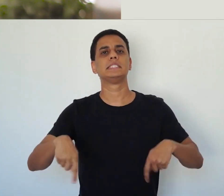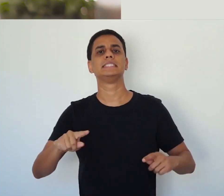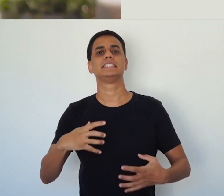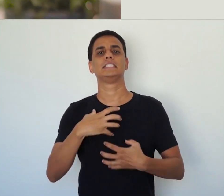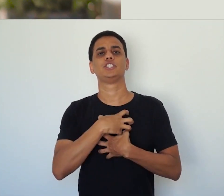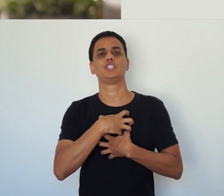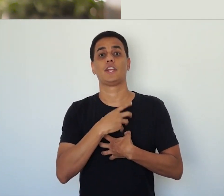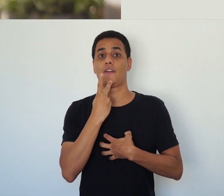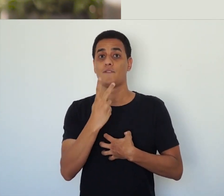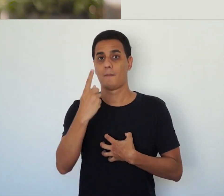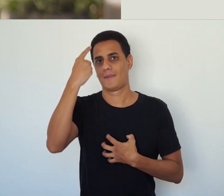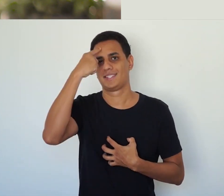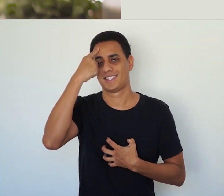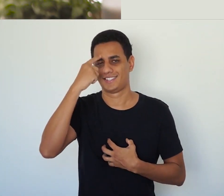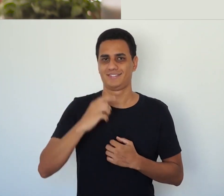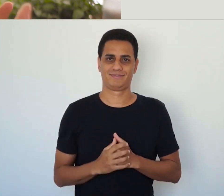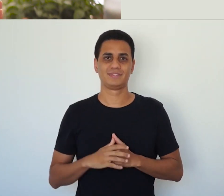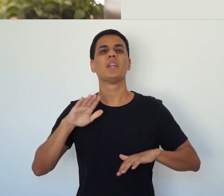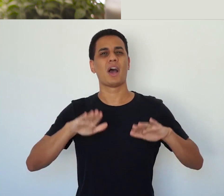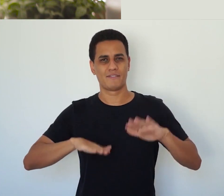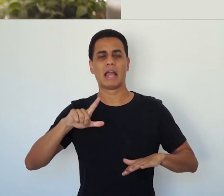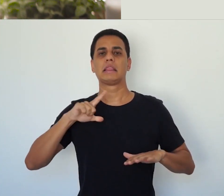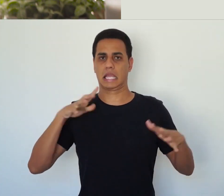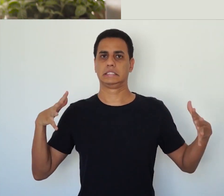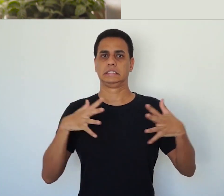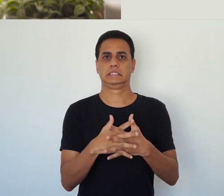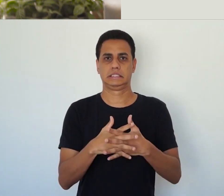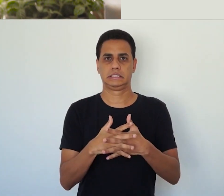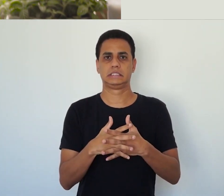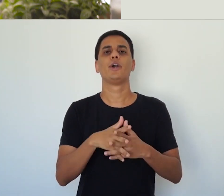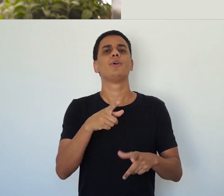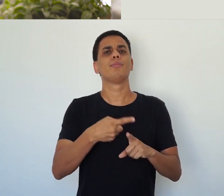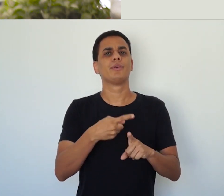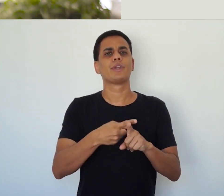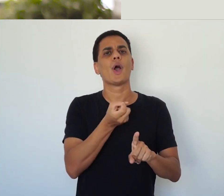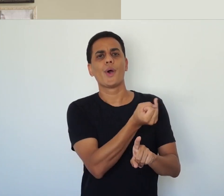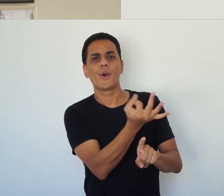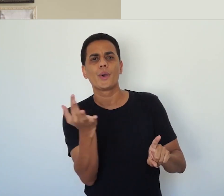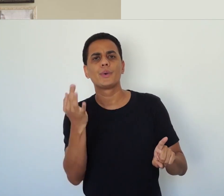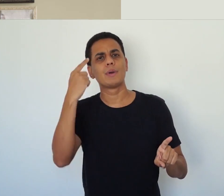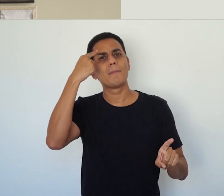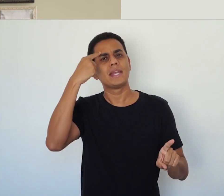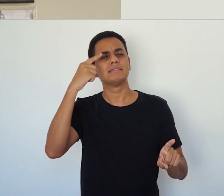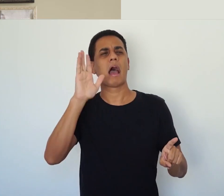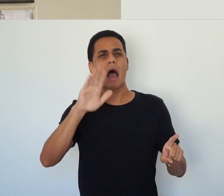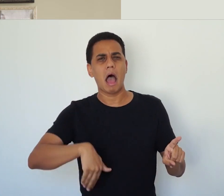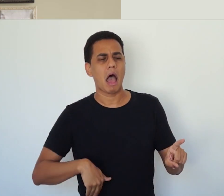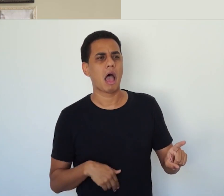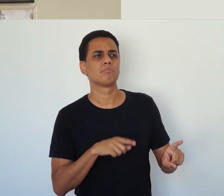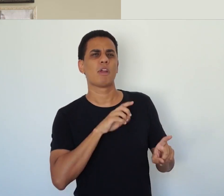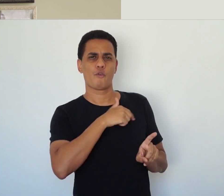que a gente sinta isso. Uma das grandes, eu diria, confusões que fazemos é tentar transformar